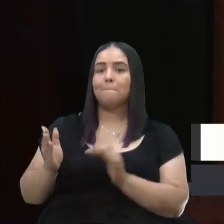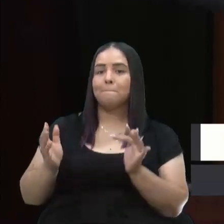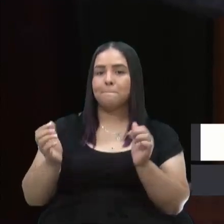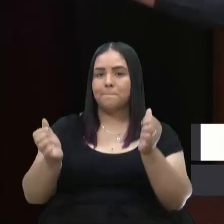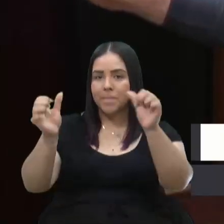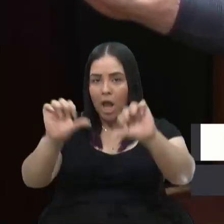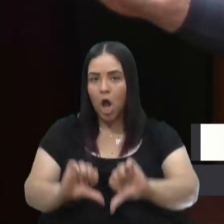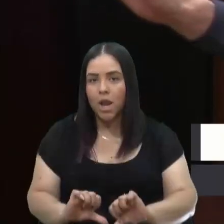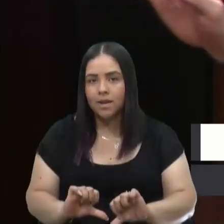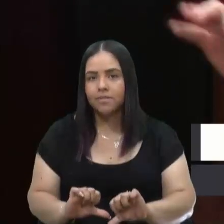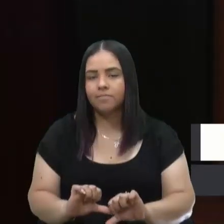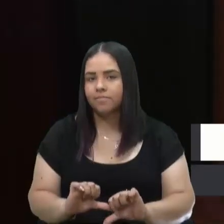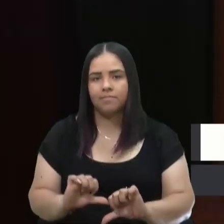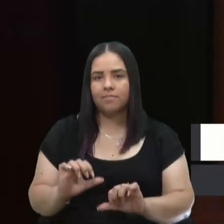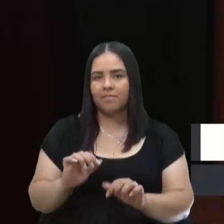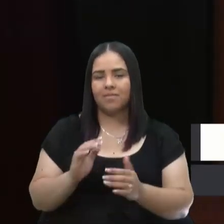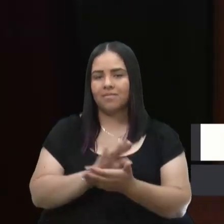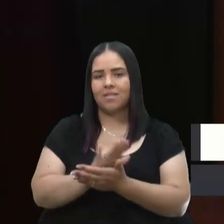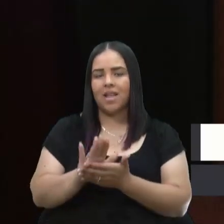Nada supera o petismo.